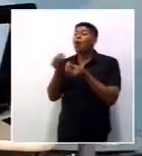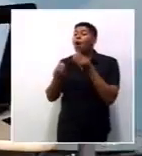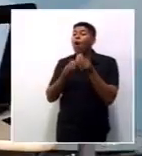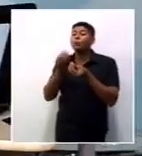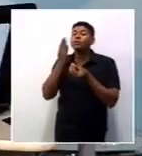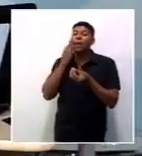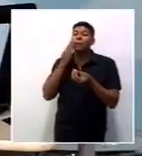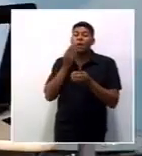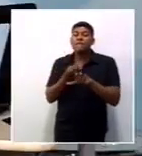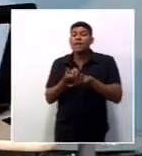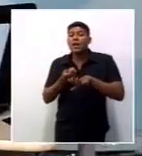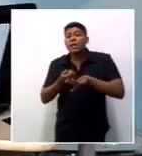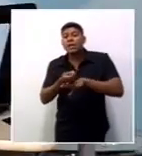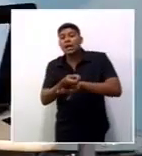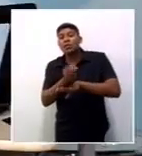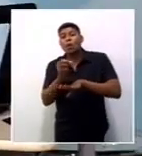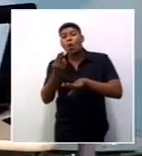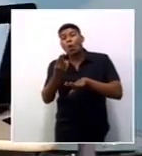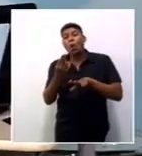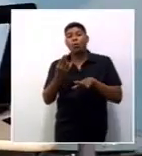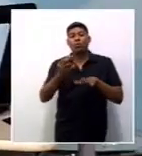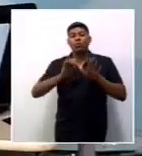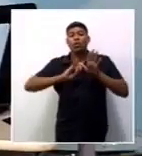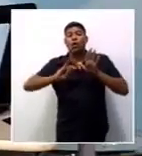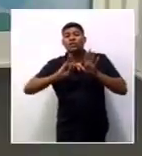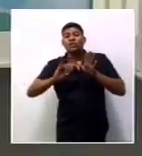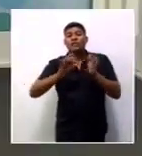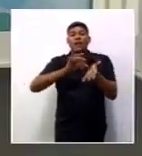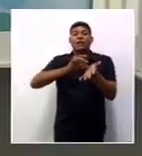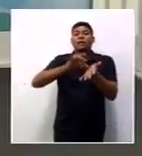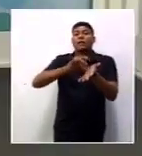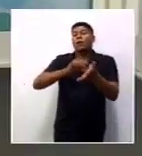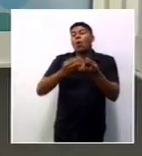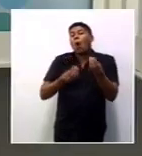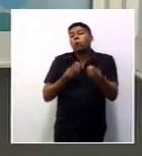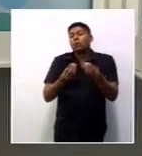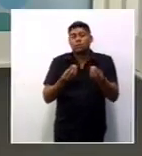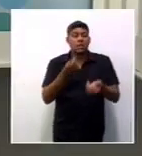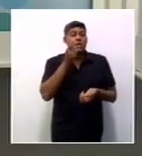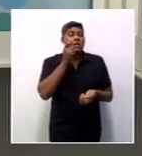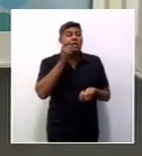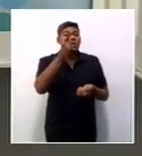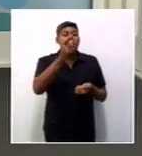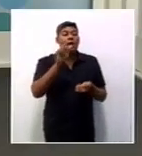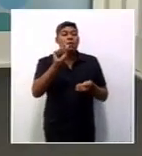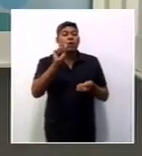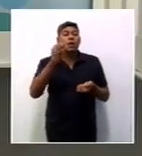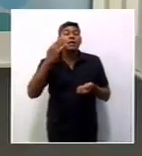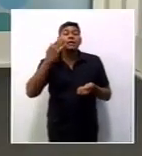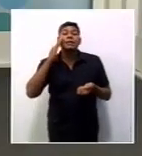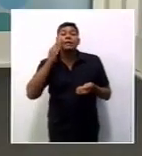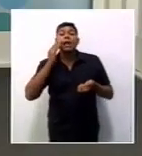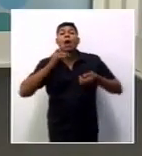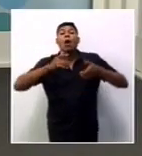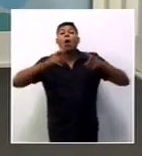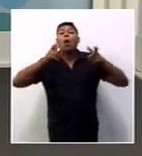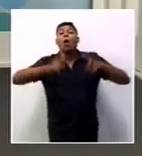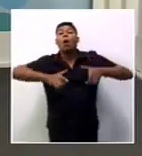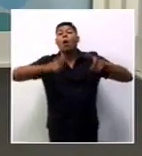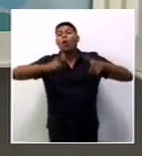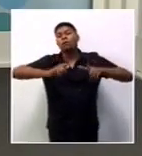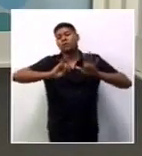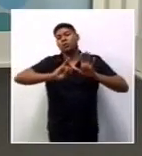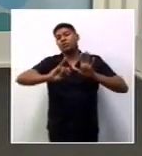se é fake news ou se a notícia é verdadeira? A ideia é você entender da onde veio essa